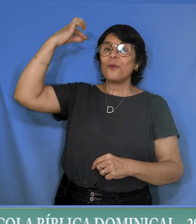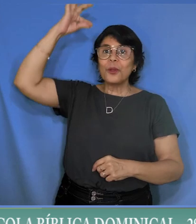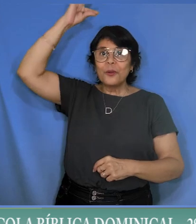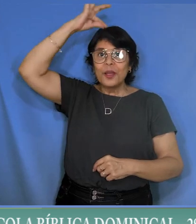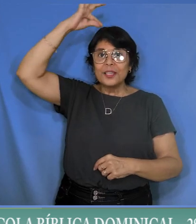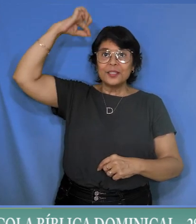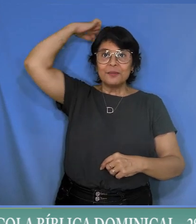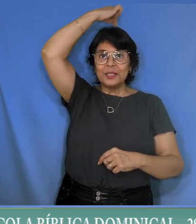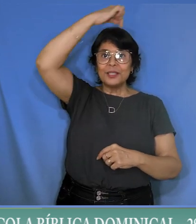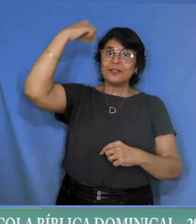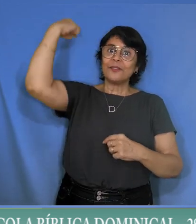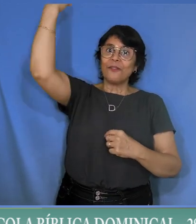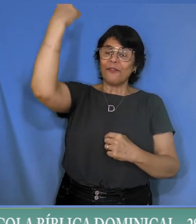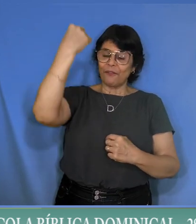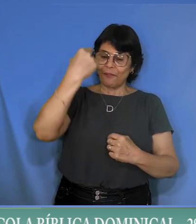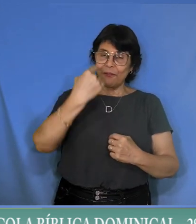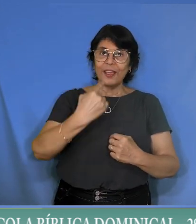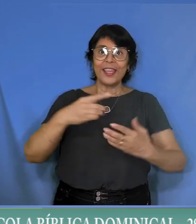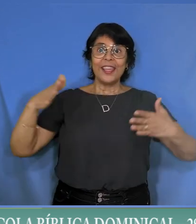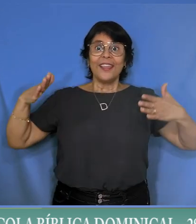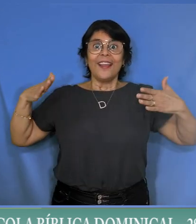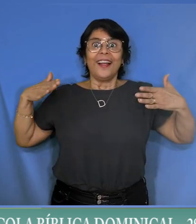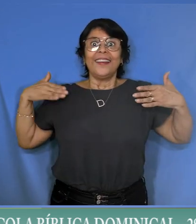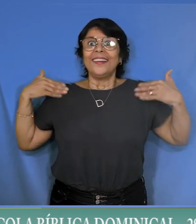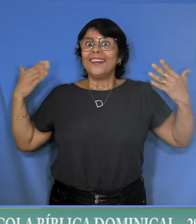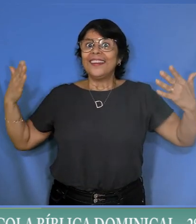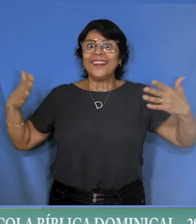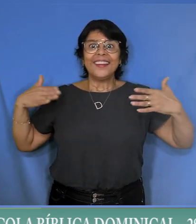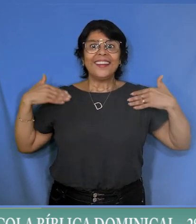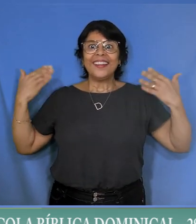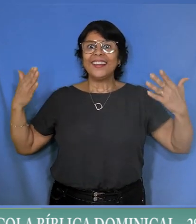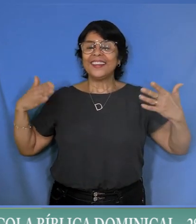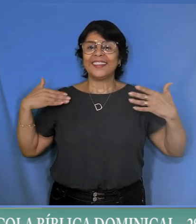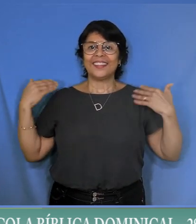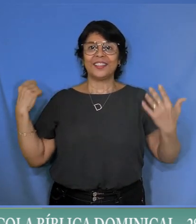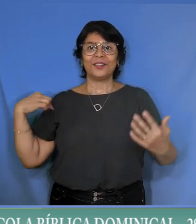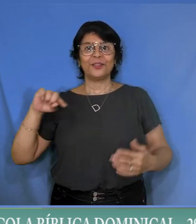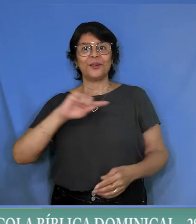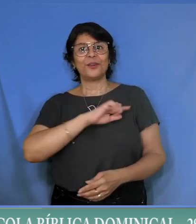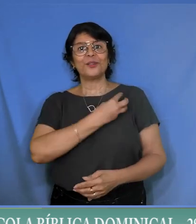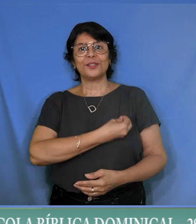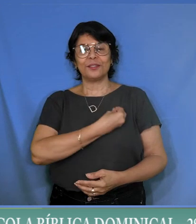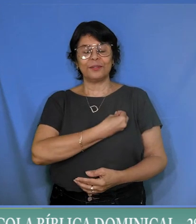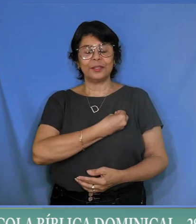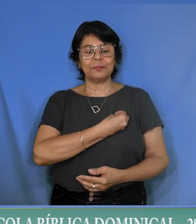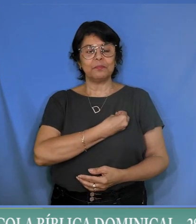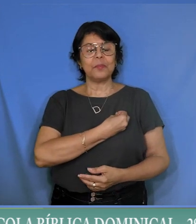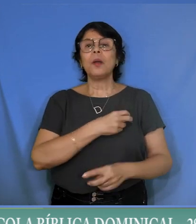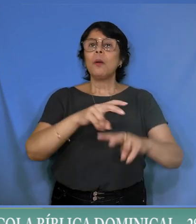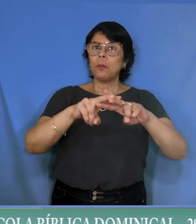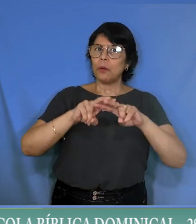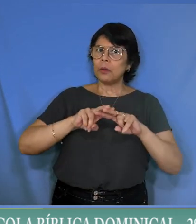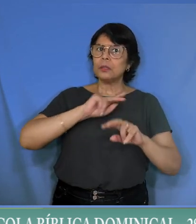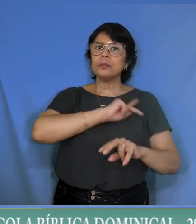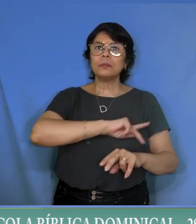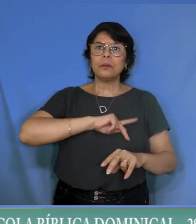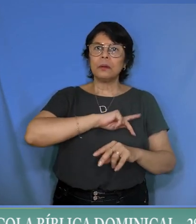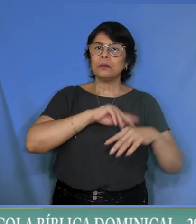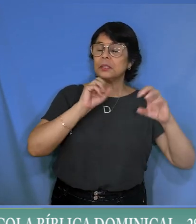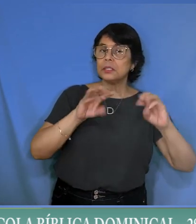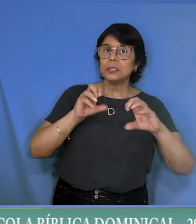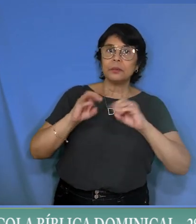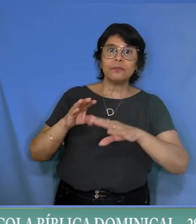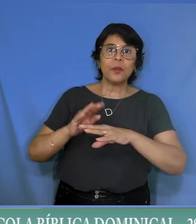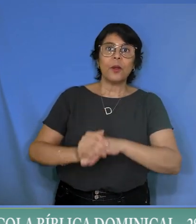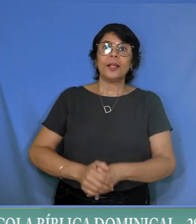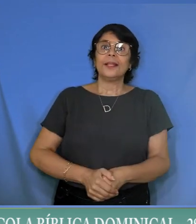E Paulo diz: como fazer isso? Longe de vós toda amargura, cólera, ira, gritaria, blasfêmia, e bem